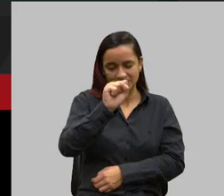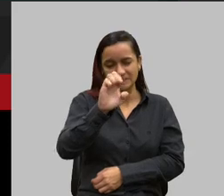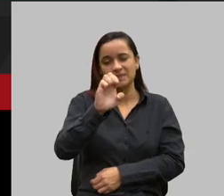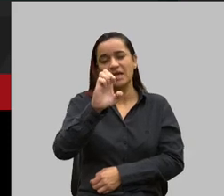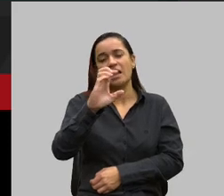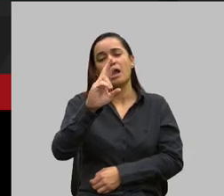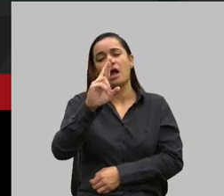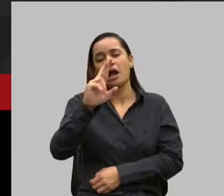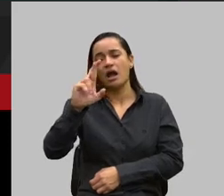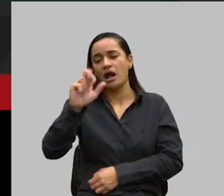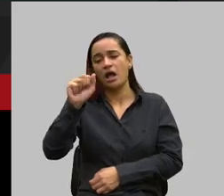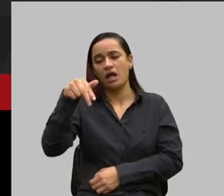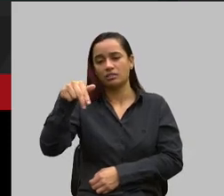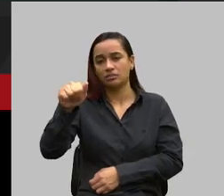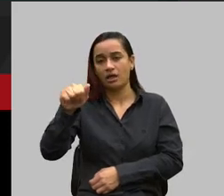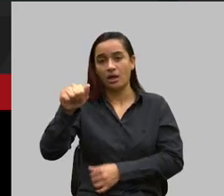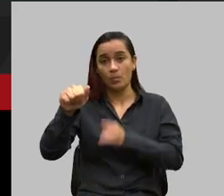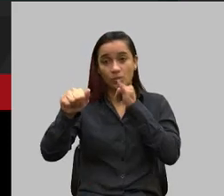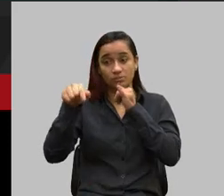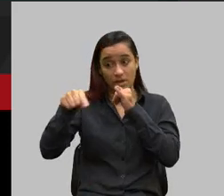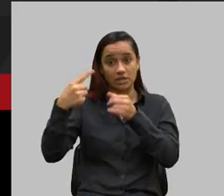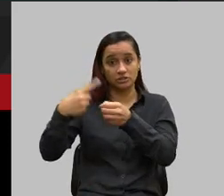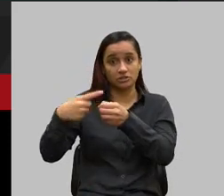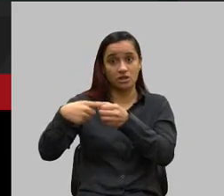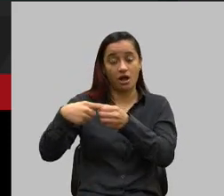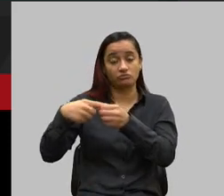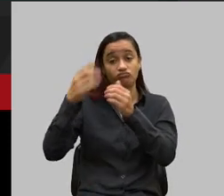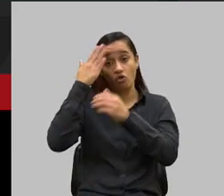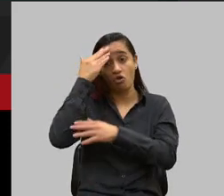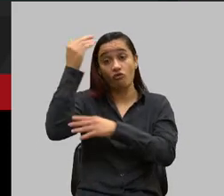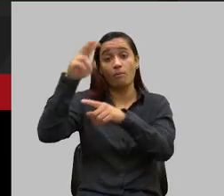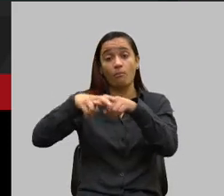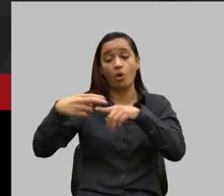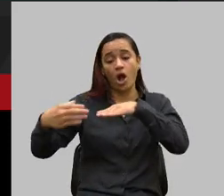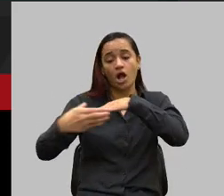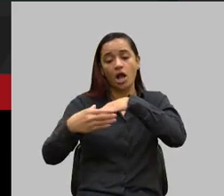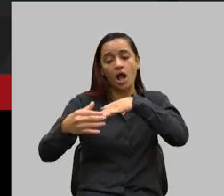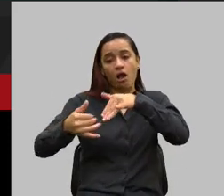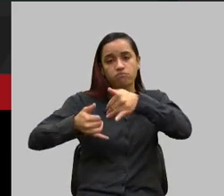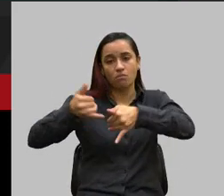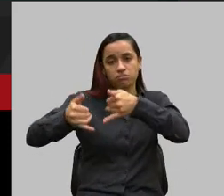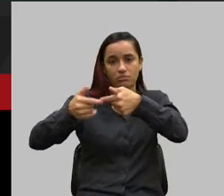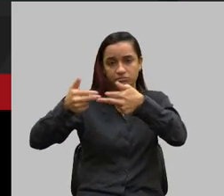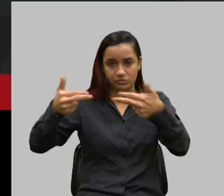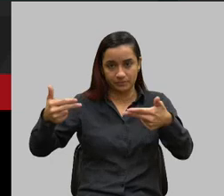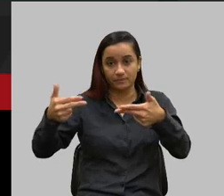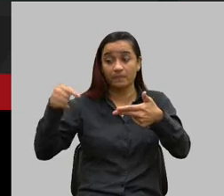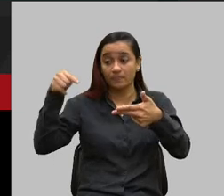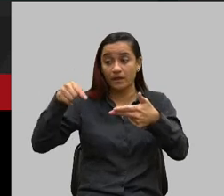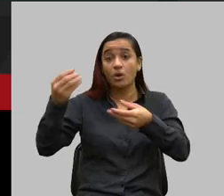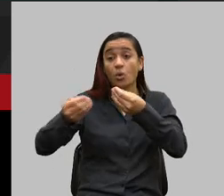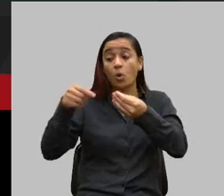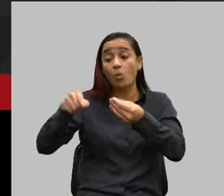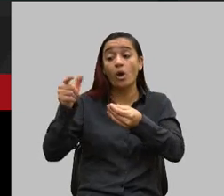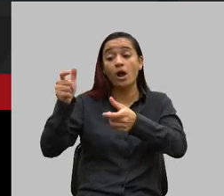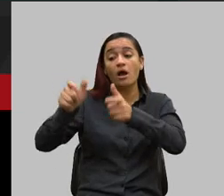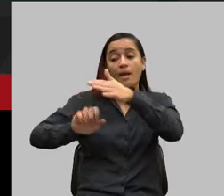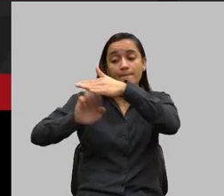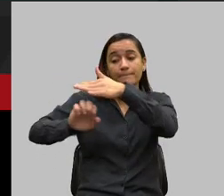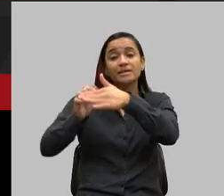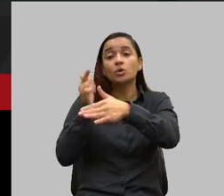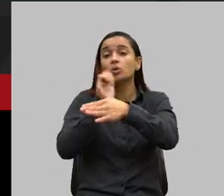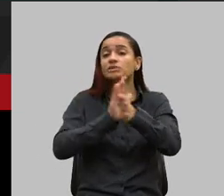que por exemplo Nova Serrana pode acessar esse recurso e tentar achar uma espécie de